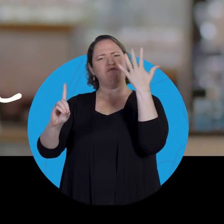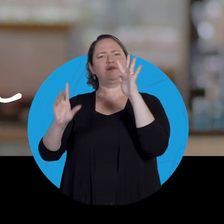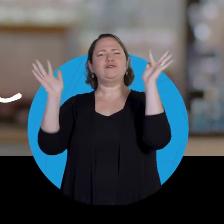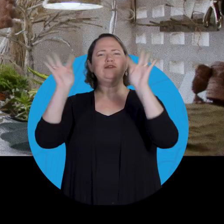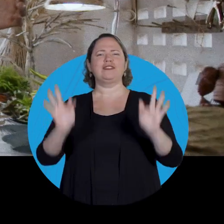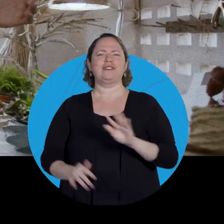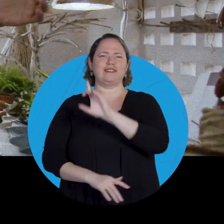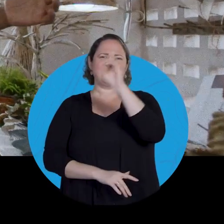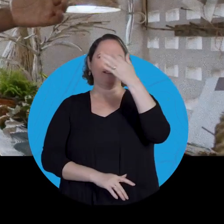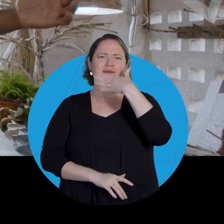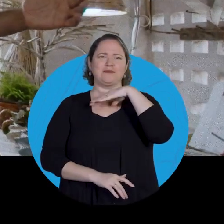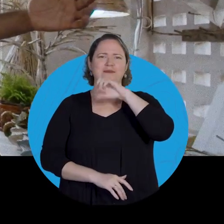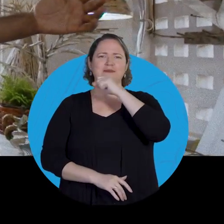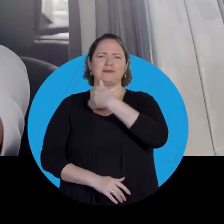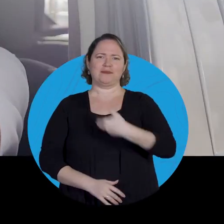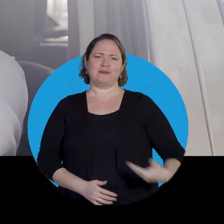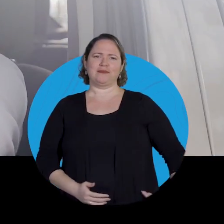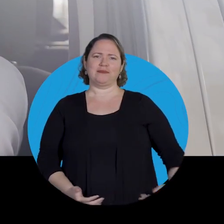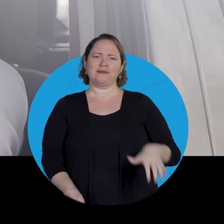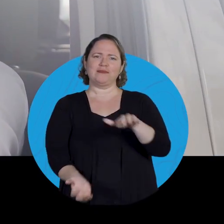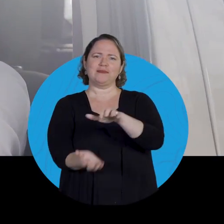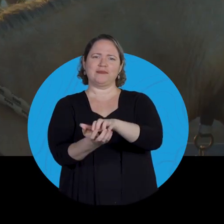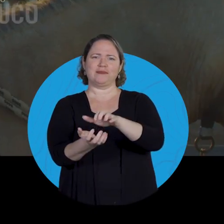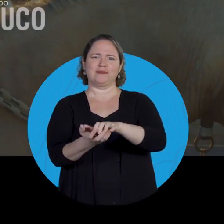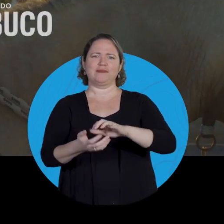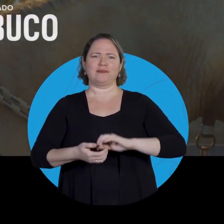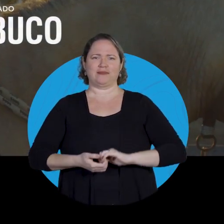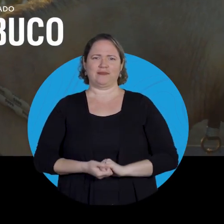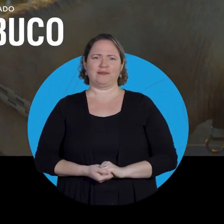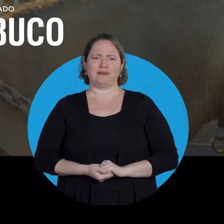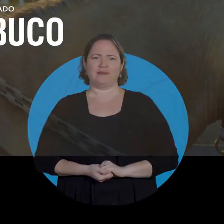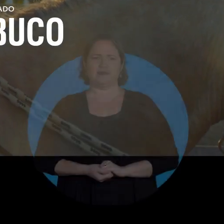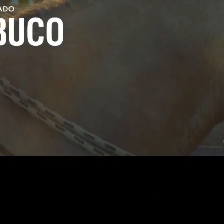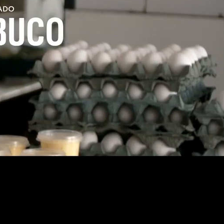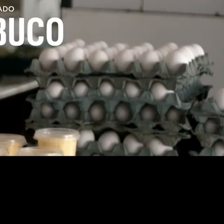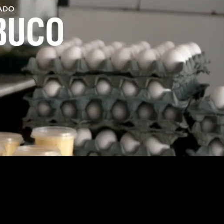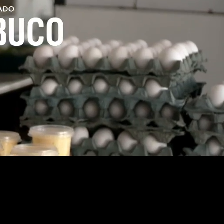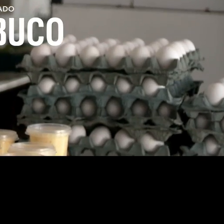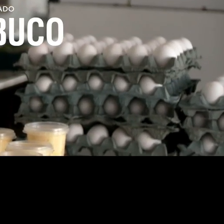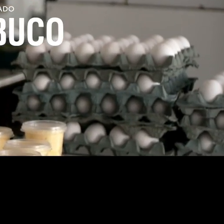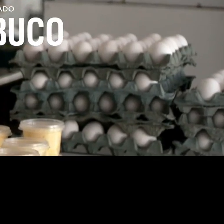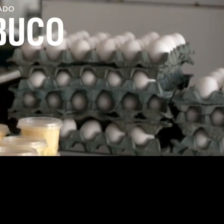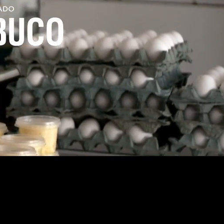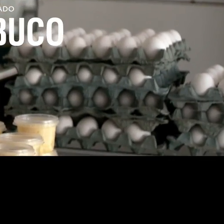a quem ama e inspira. Feliz Dia dos Pais. Governo de Pernambuco.